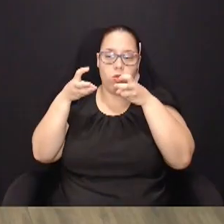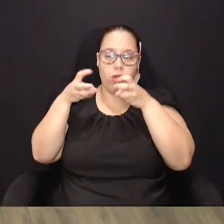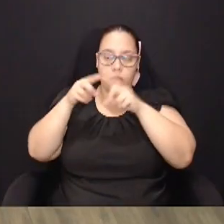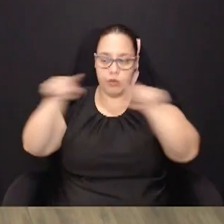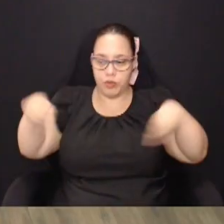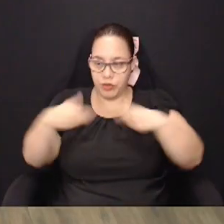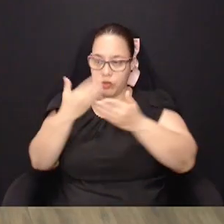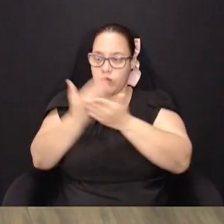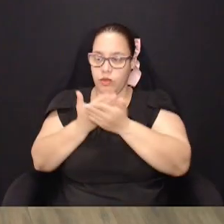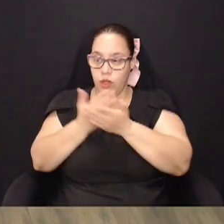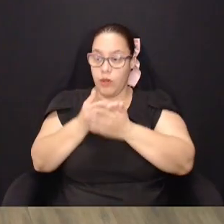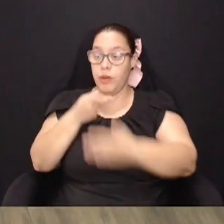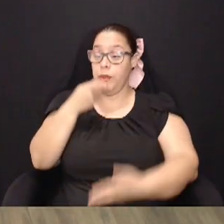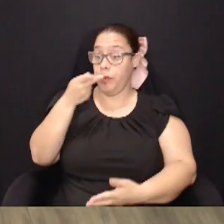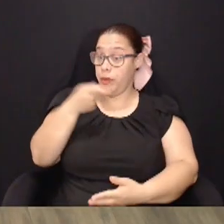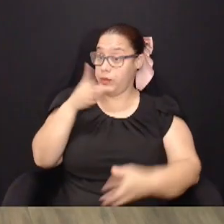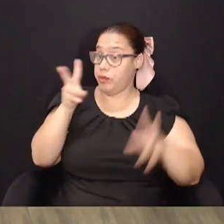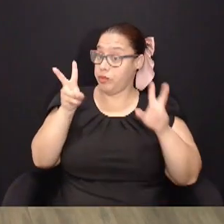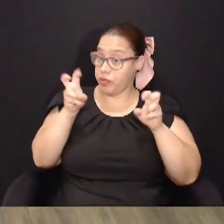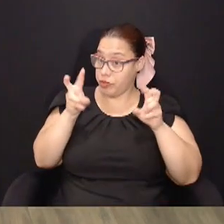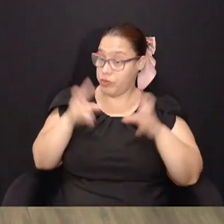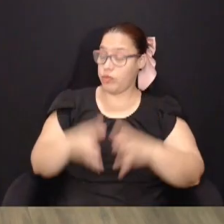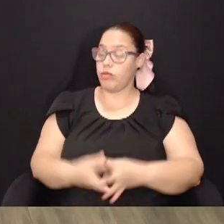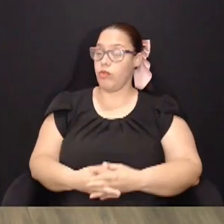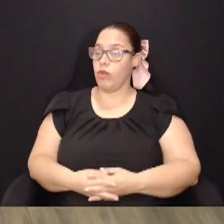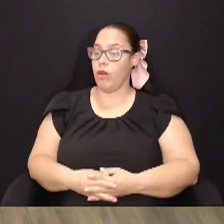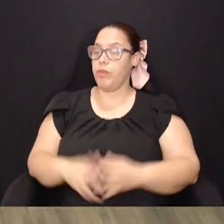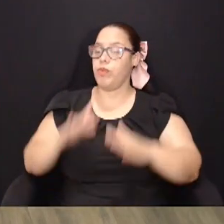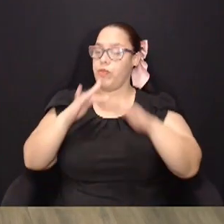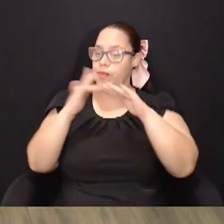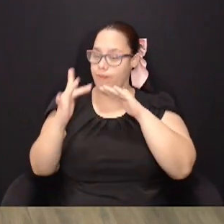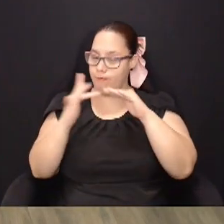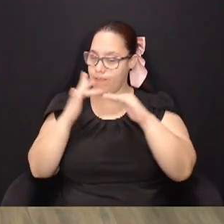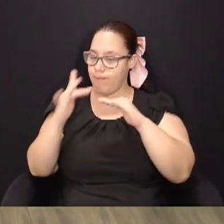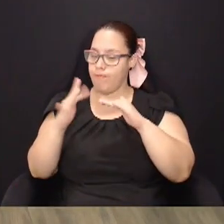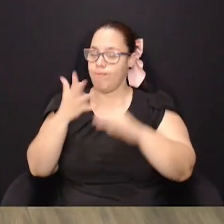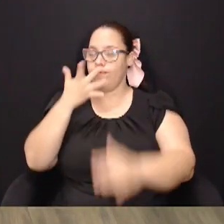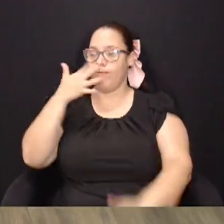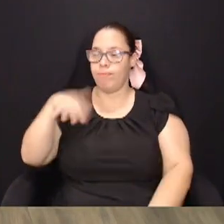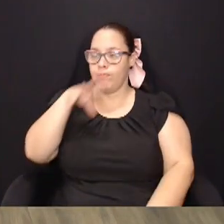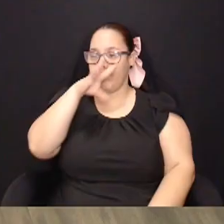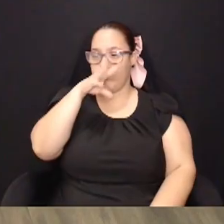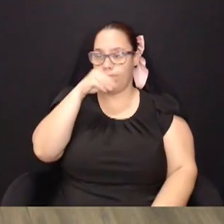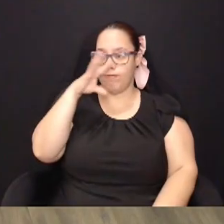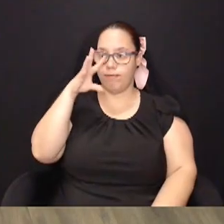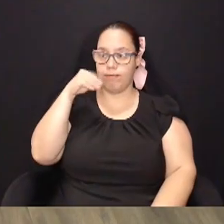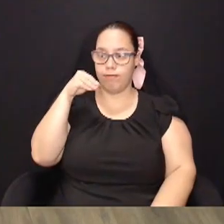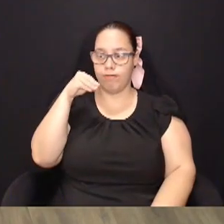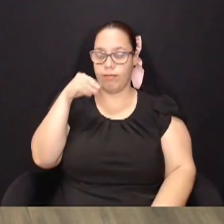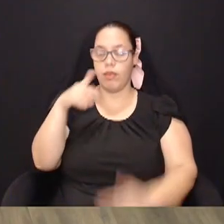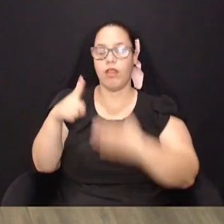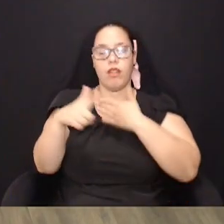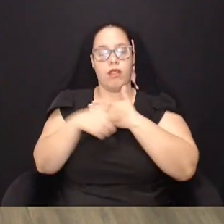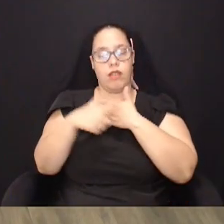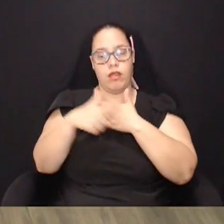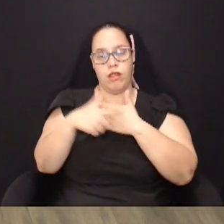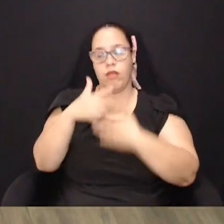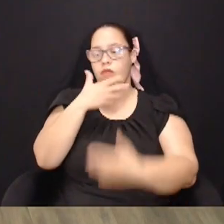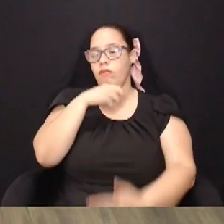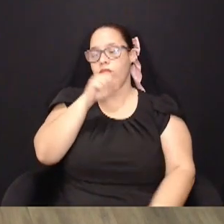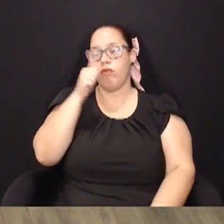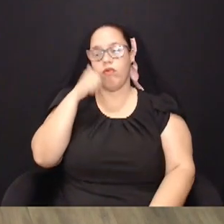aborda estes assuntos das redes sociais, as crianças, adolescentes e o papel aí dos pais e responsáveis?